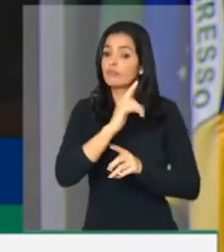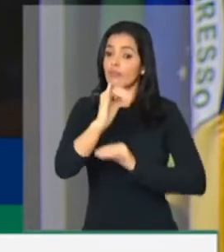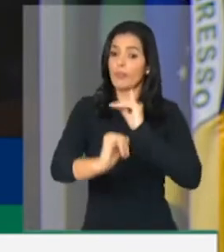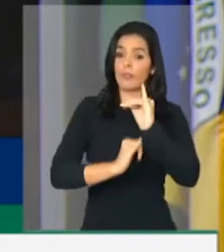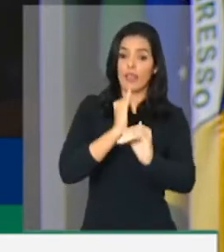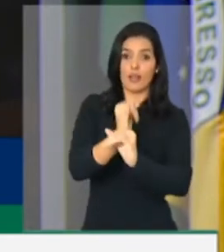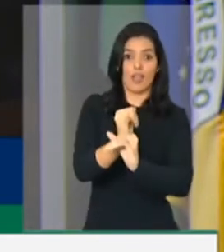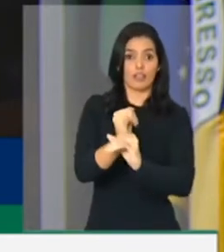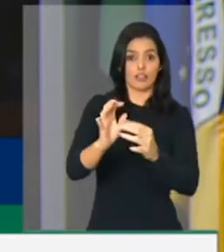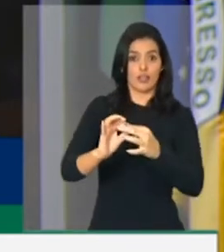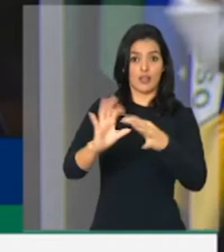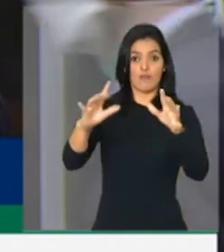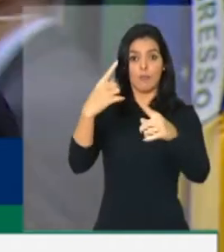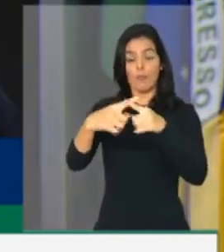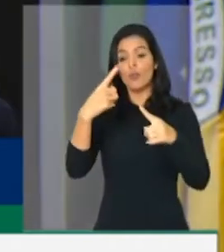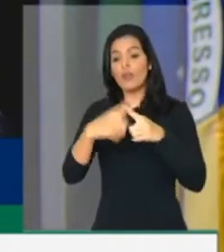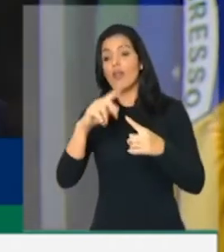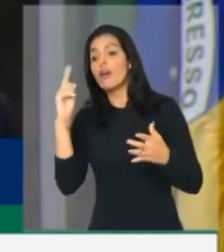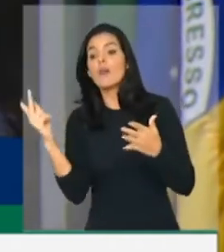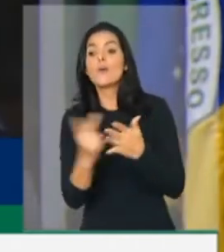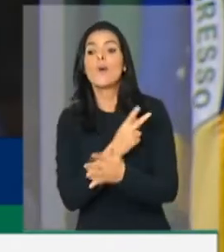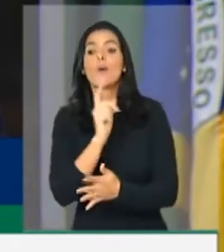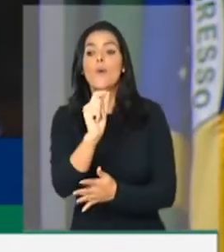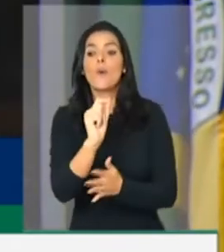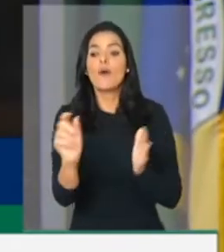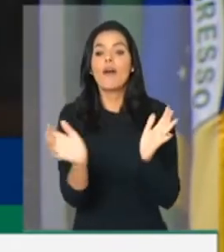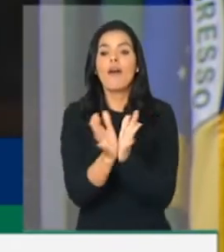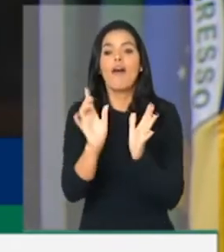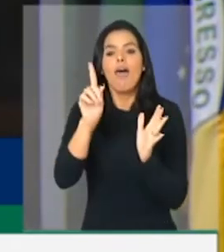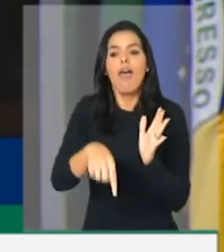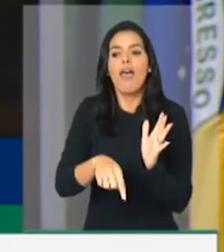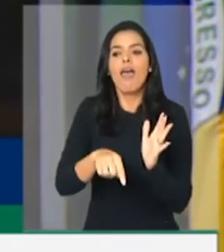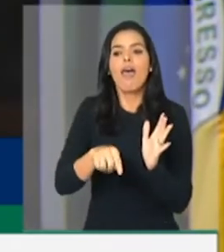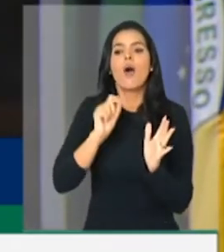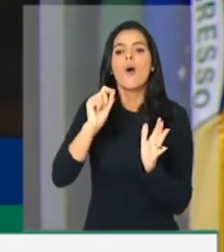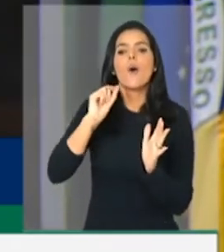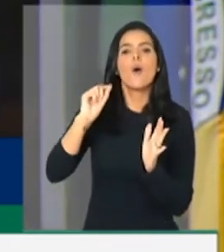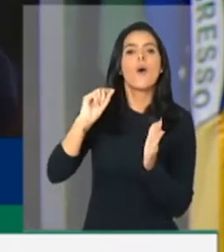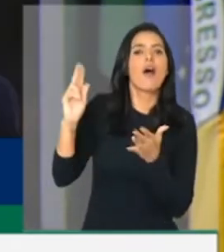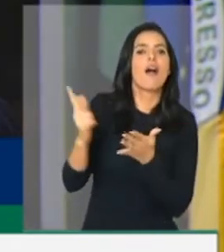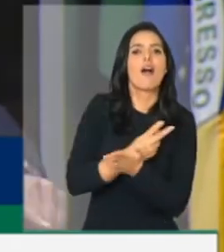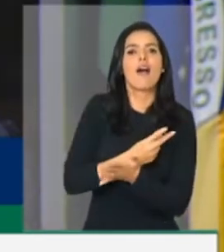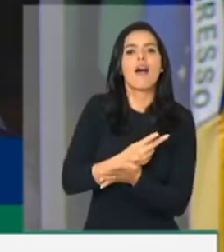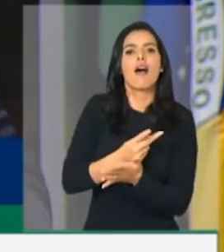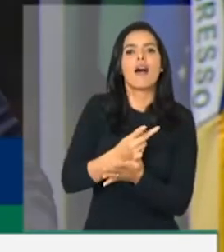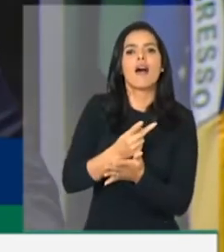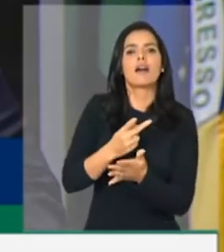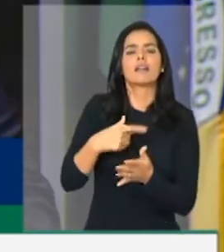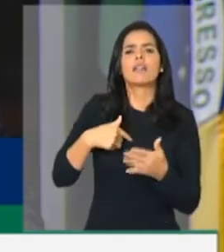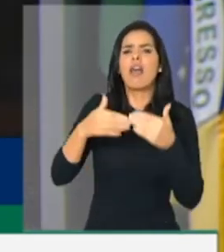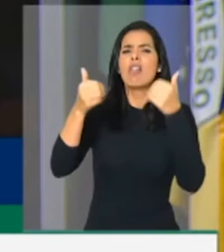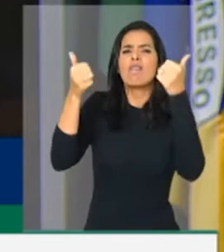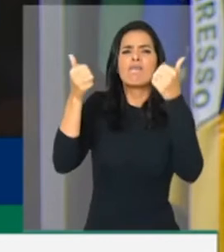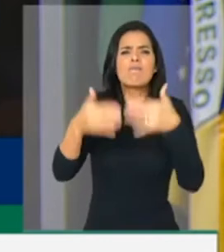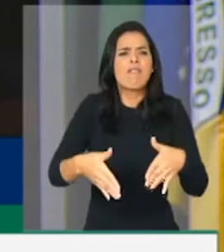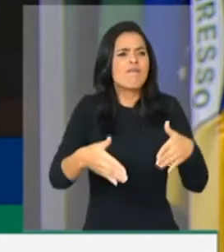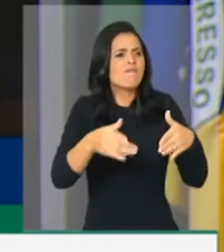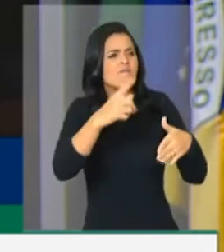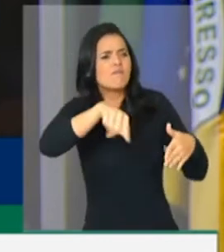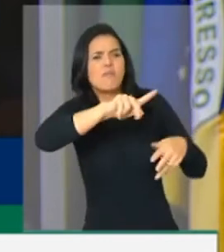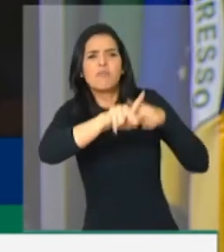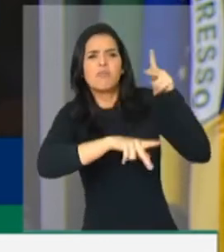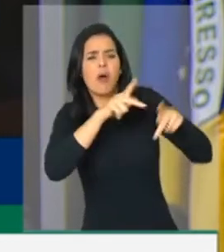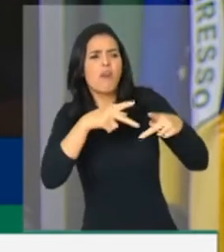porque diante dessa exposição que está tendo de todas as mazelas sociais de Cuba